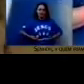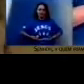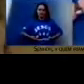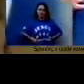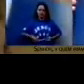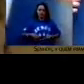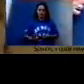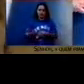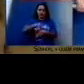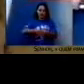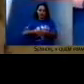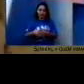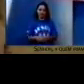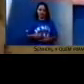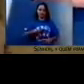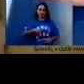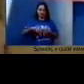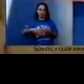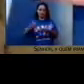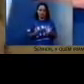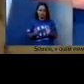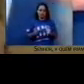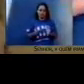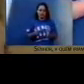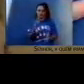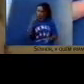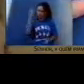o quarto e olhavam no sapo e ele lá.